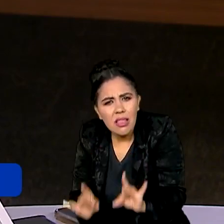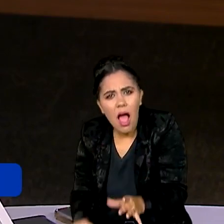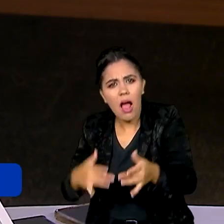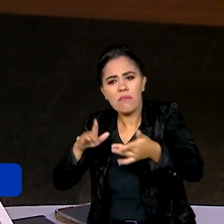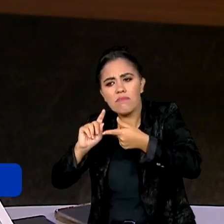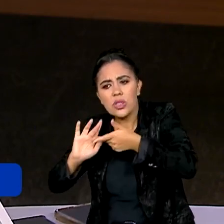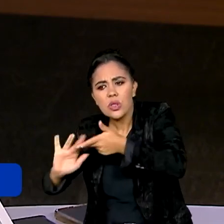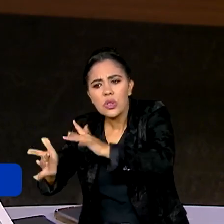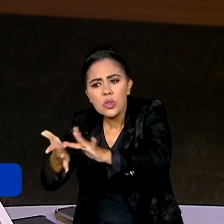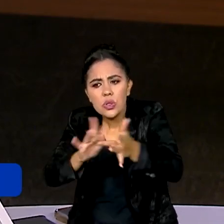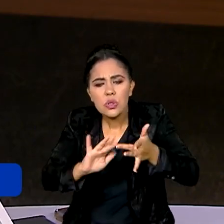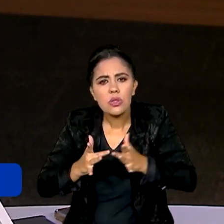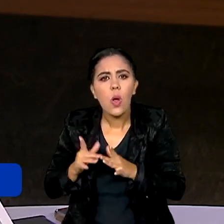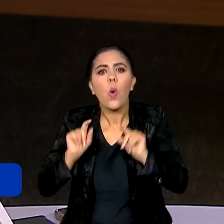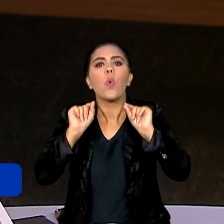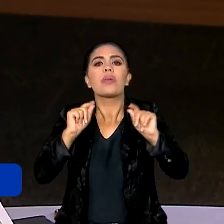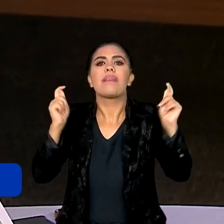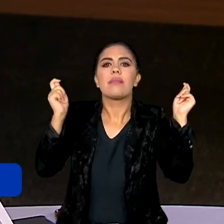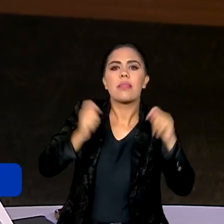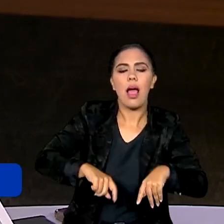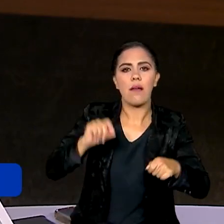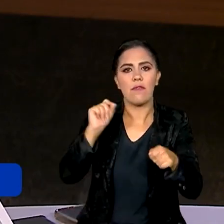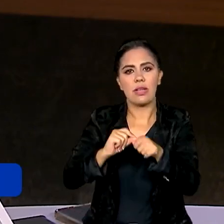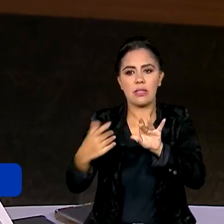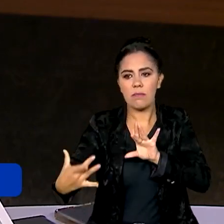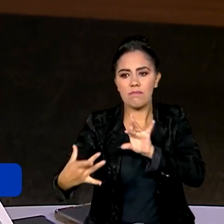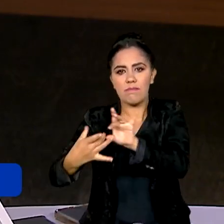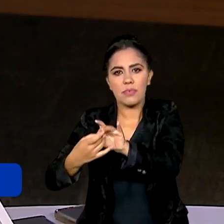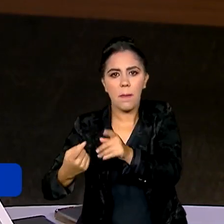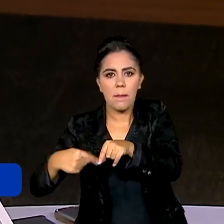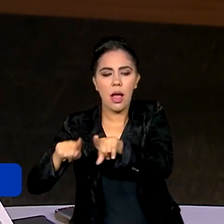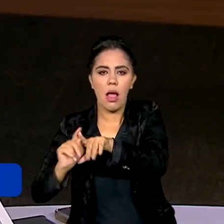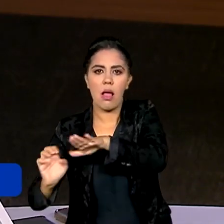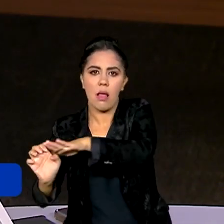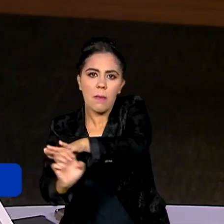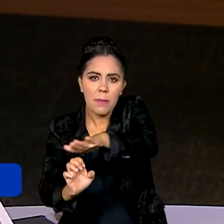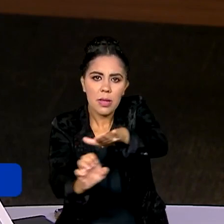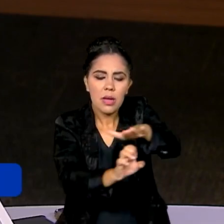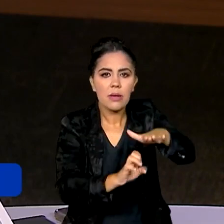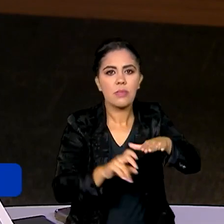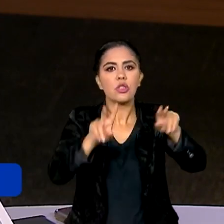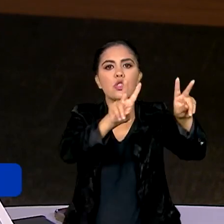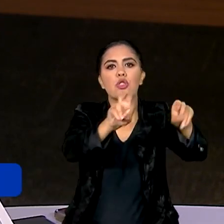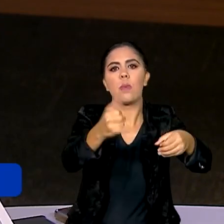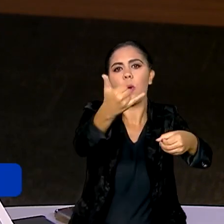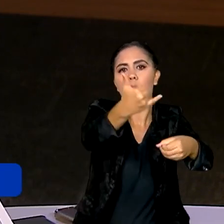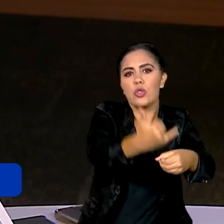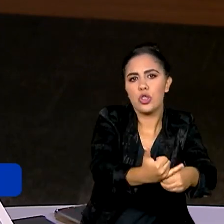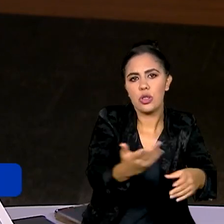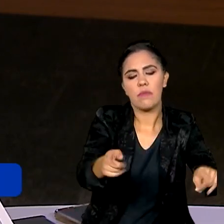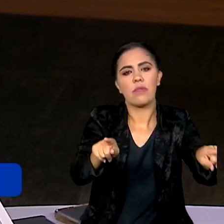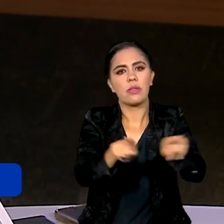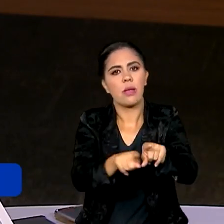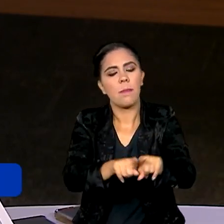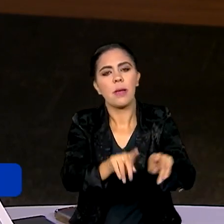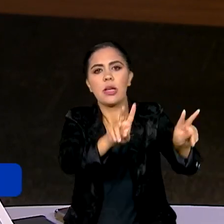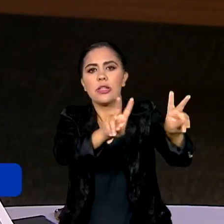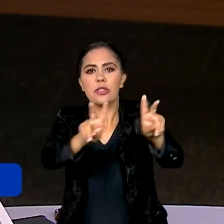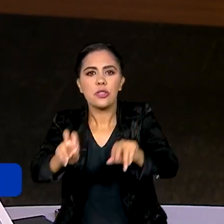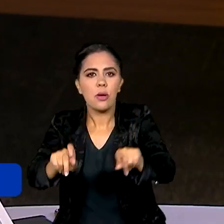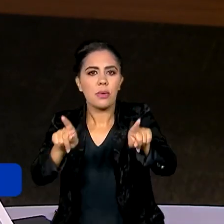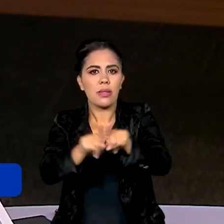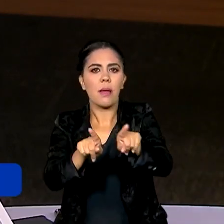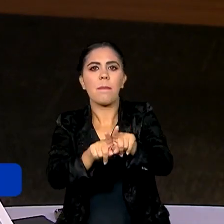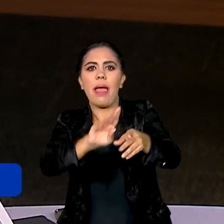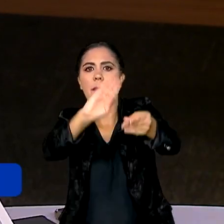gente pode fazer junto com as empresas para cada situação, para combustível, para a questão do excesso de